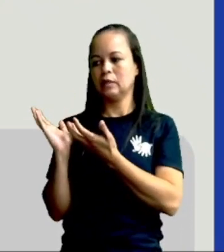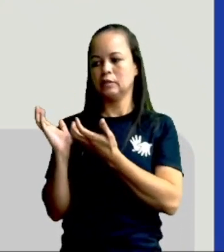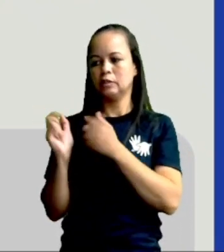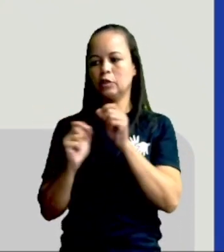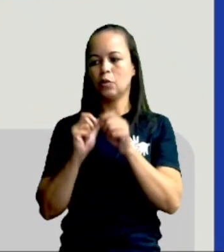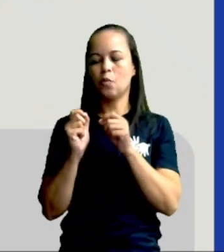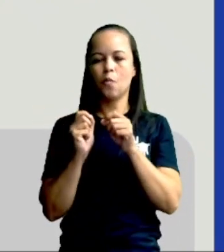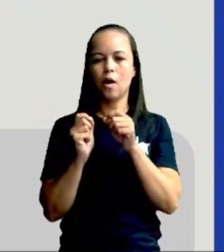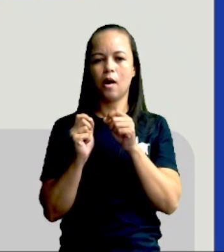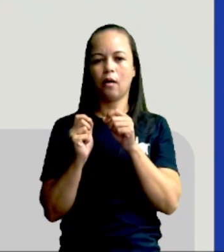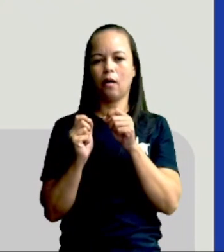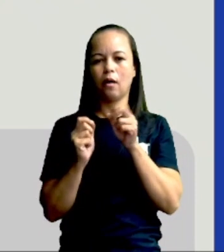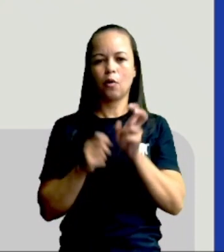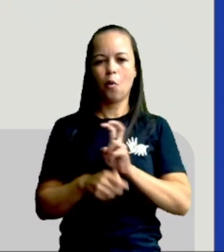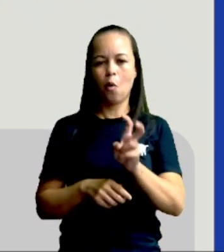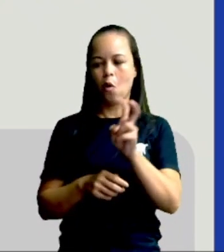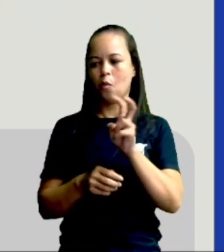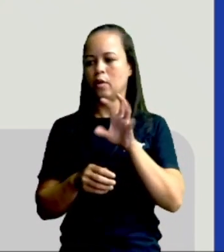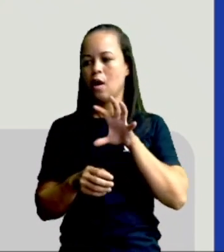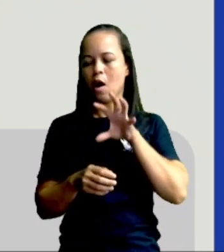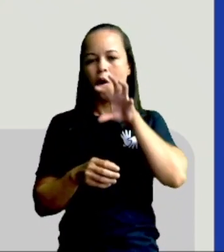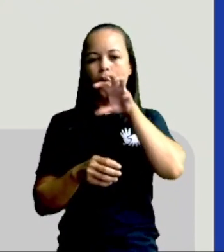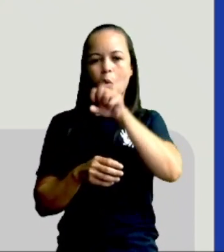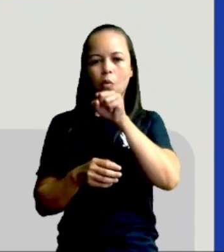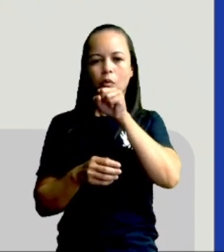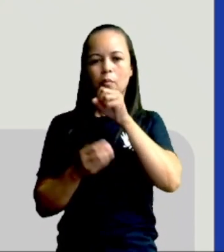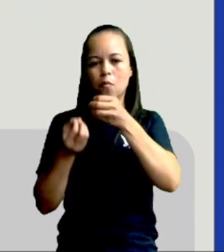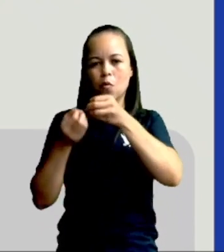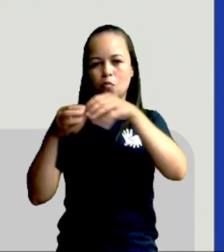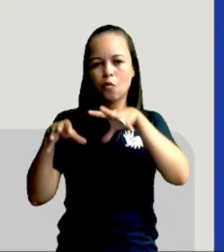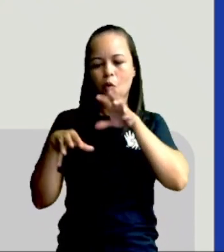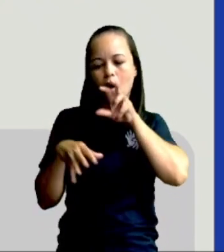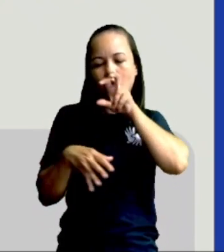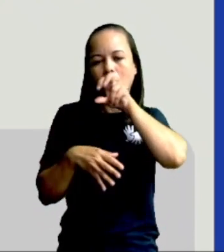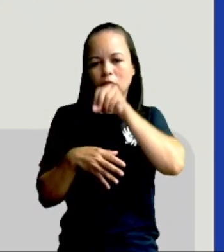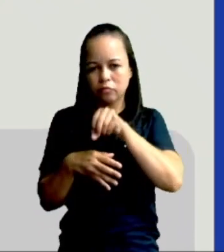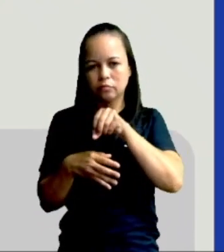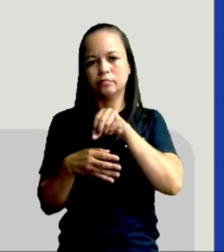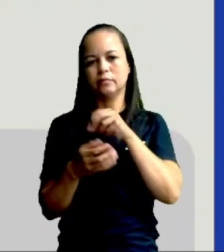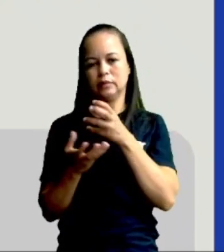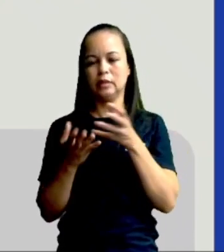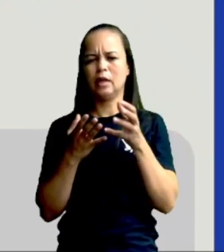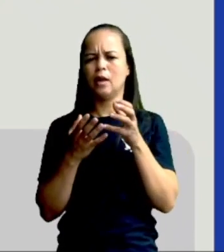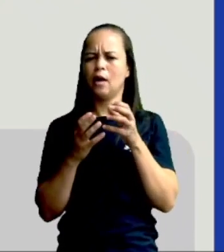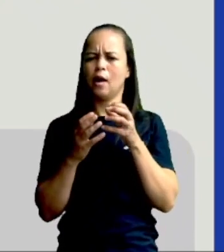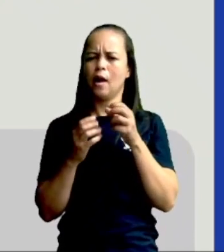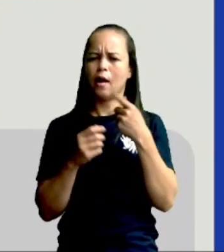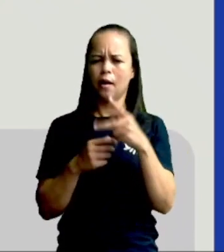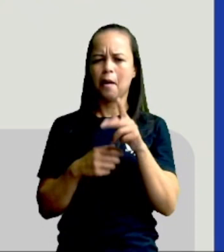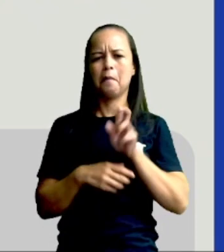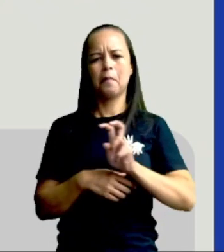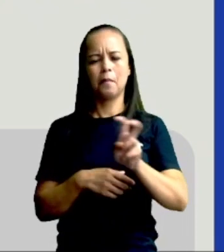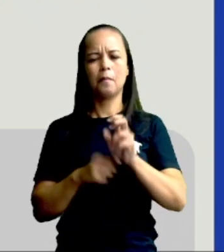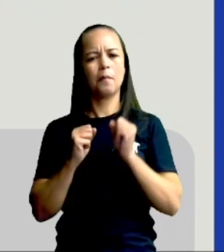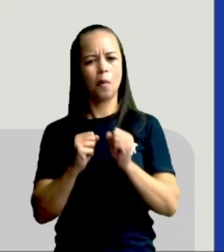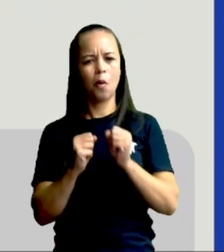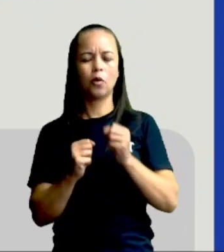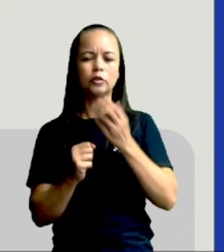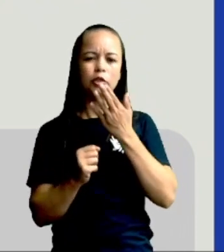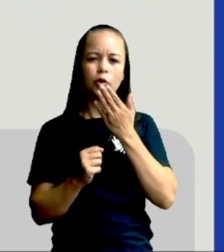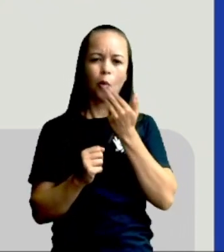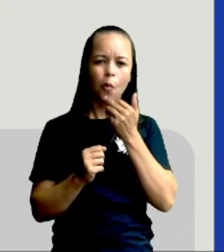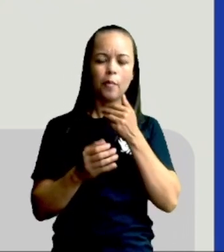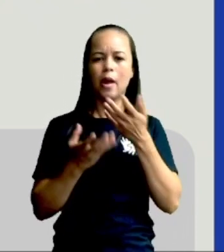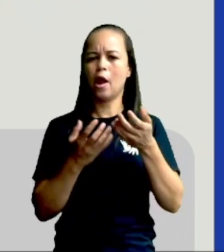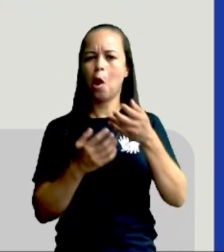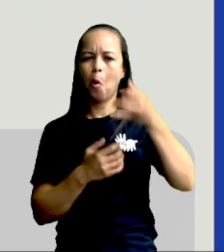pequena cobra devorando um ovo. Então uma cobra pode comer até um bezerro, um boi, um animal bem maior